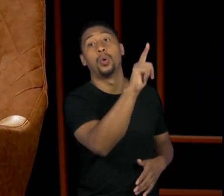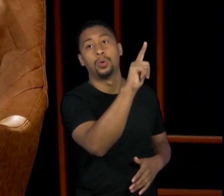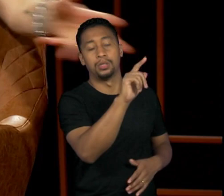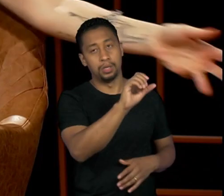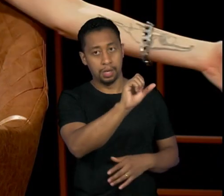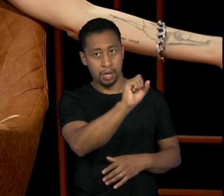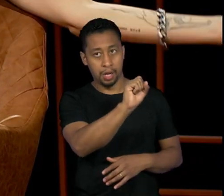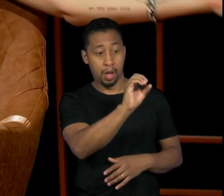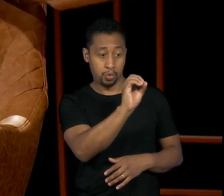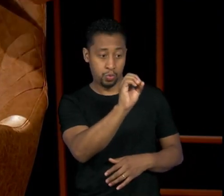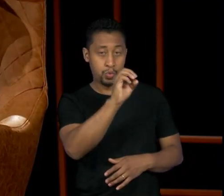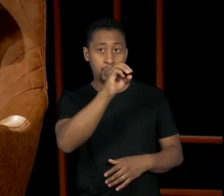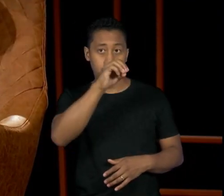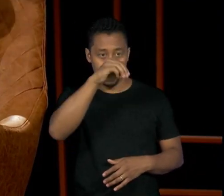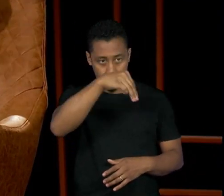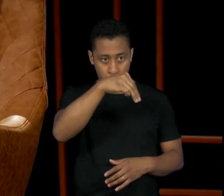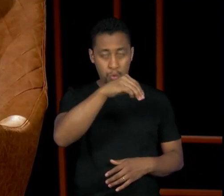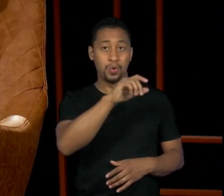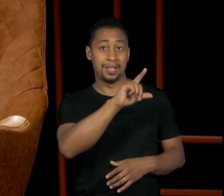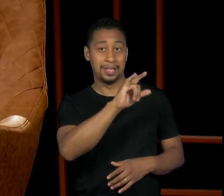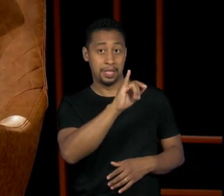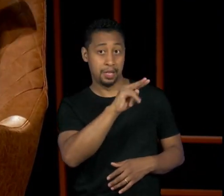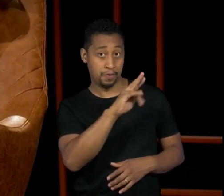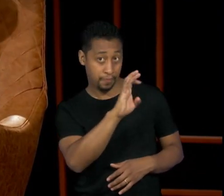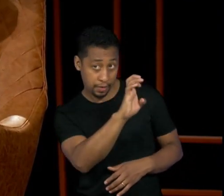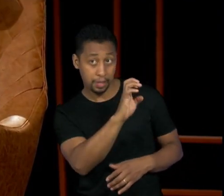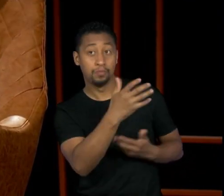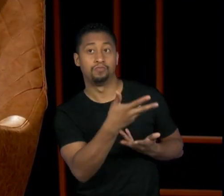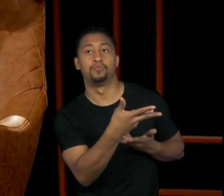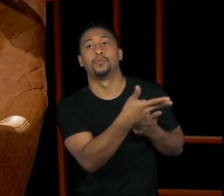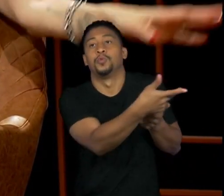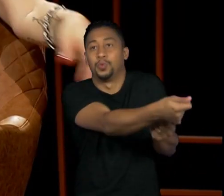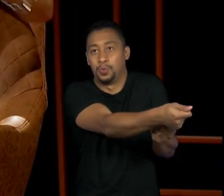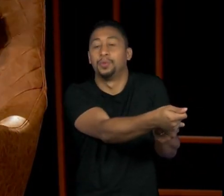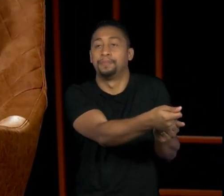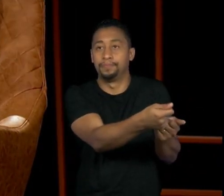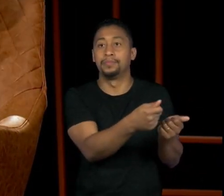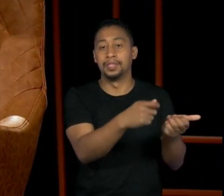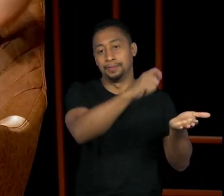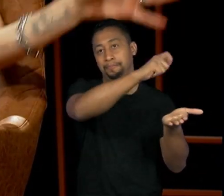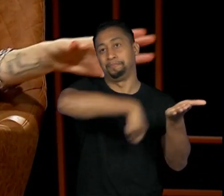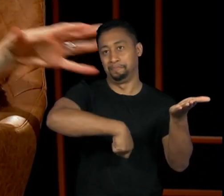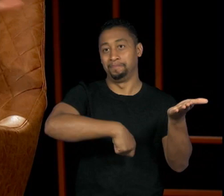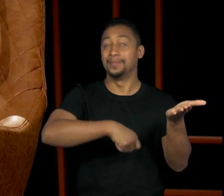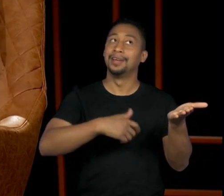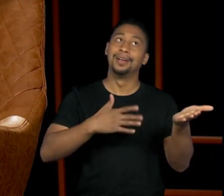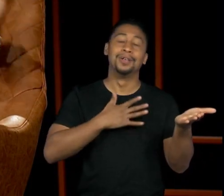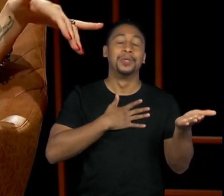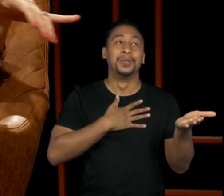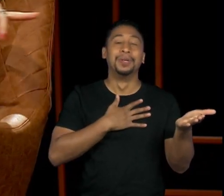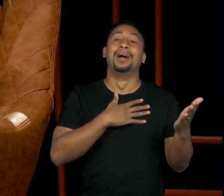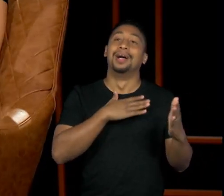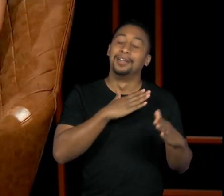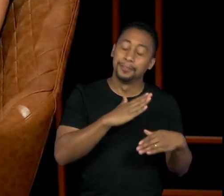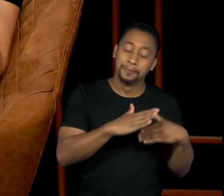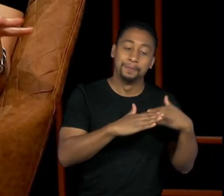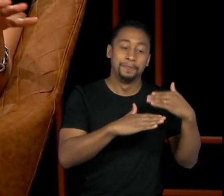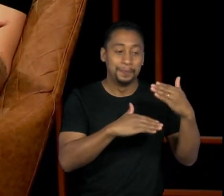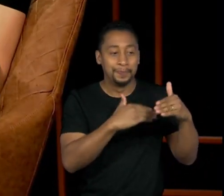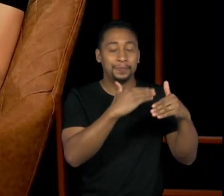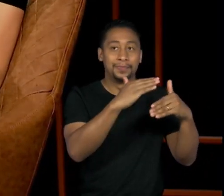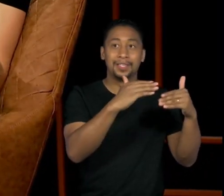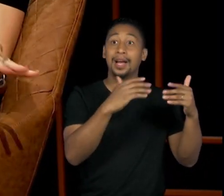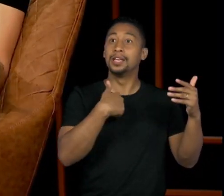acho que ela é assim, ela é... Agora não mais, não quero... Agora eu quero só ir para o infinito e além, e, tipo, vamos ficar tudo equilibrado, tudo certo, eu estou...